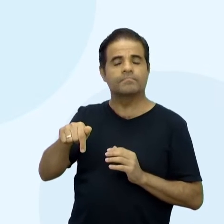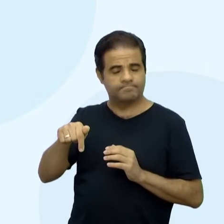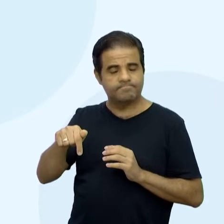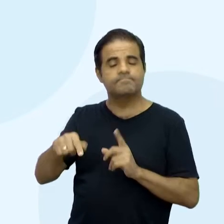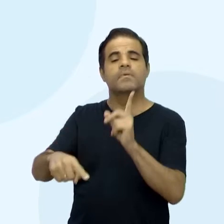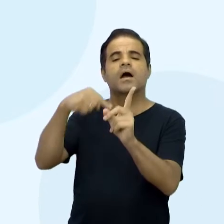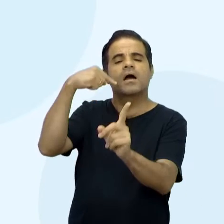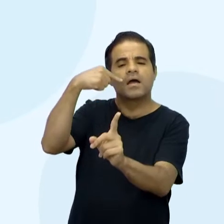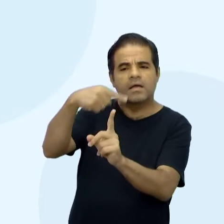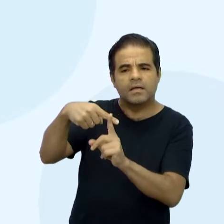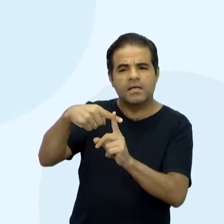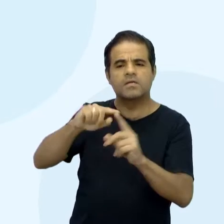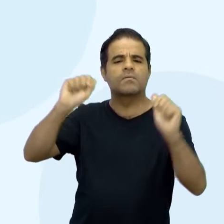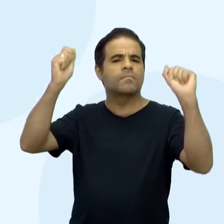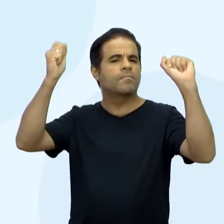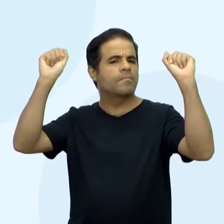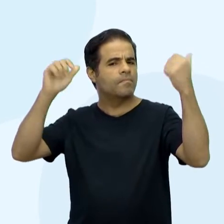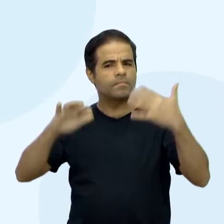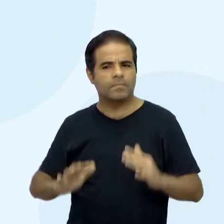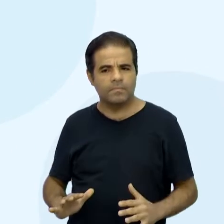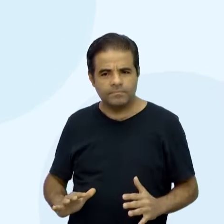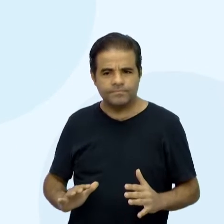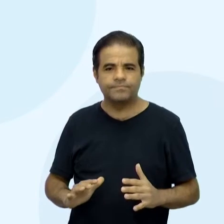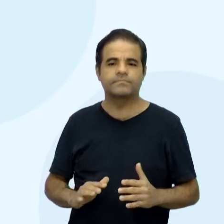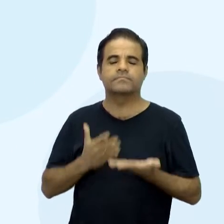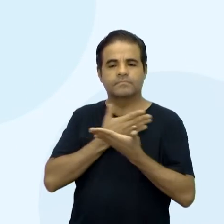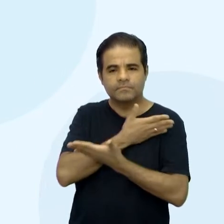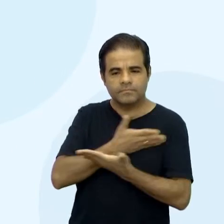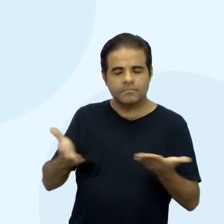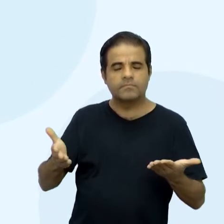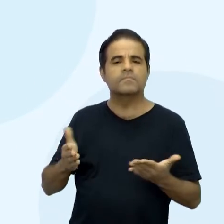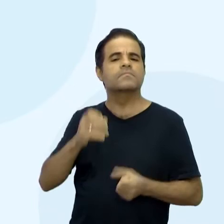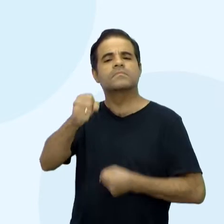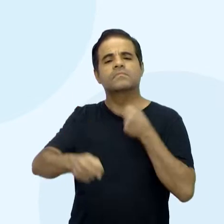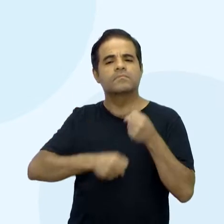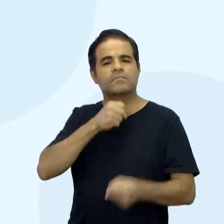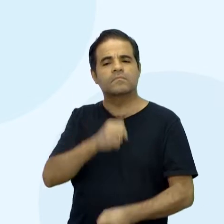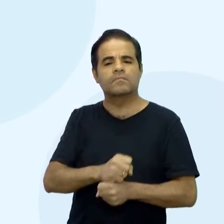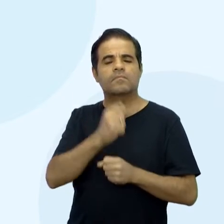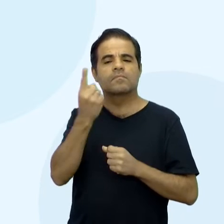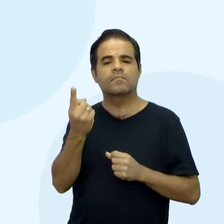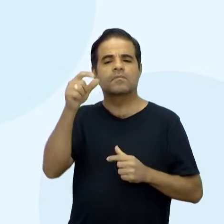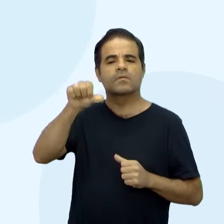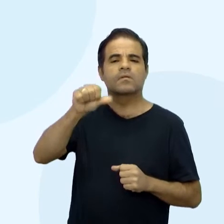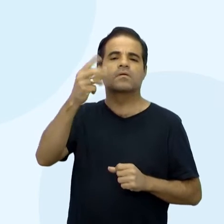1757 e a igreja foi demolida, né, em